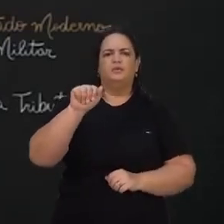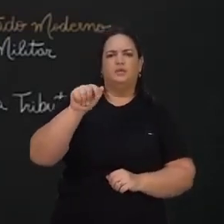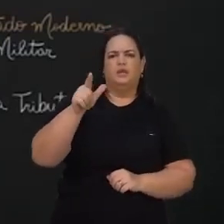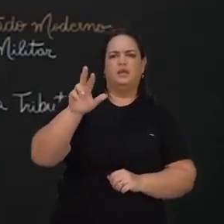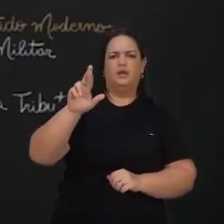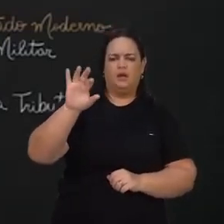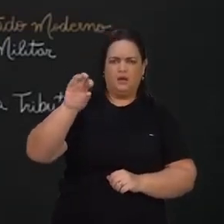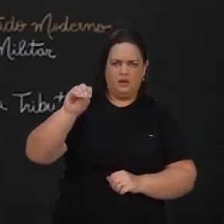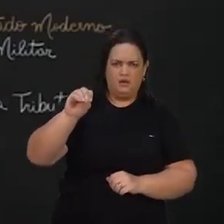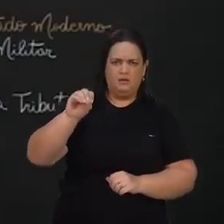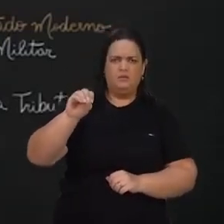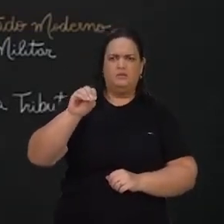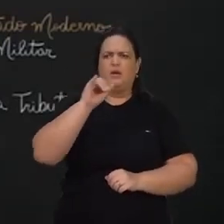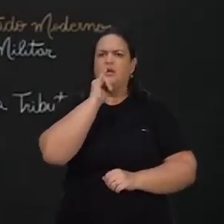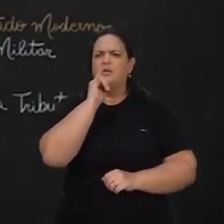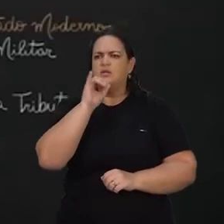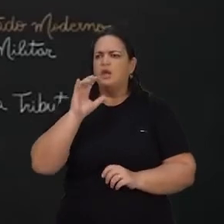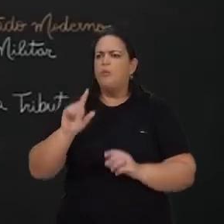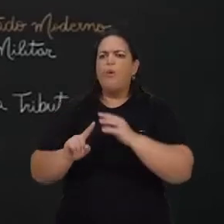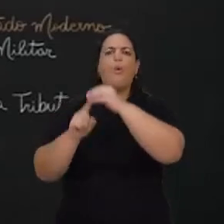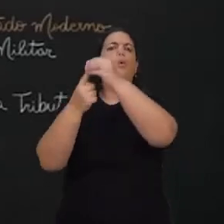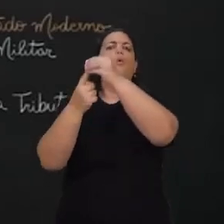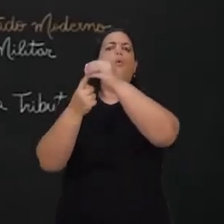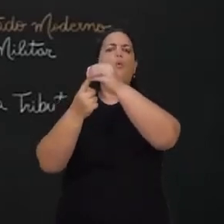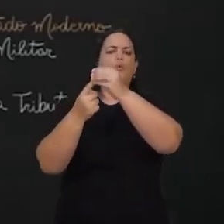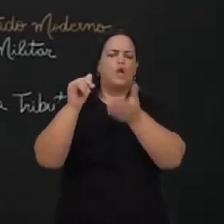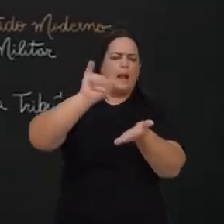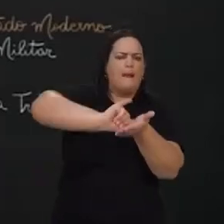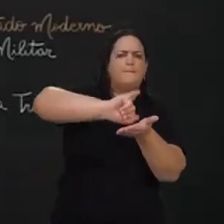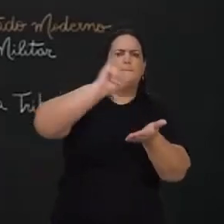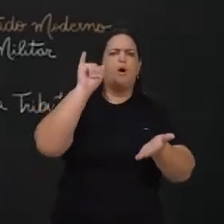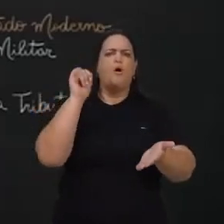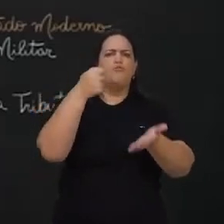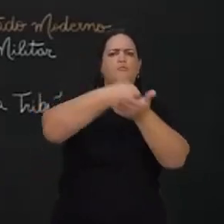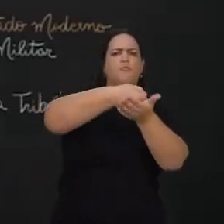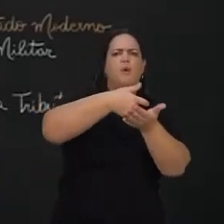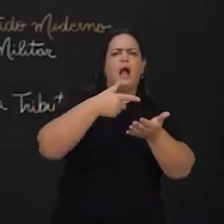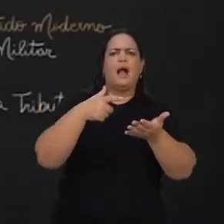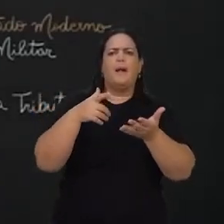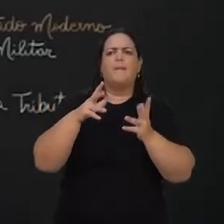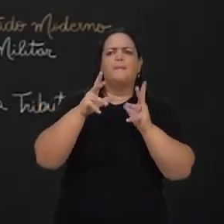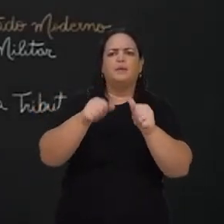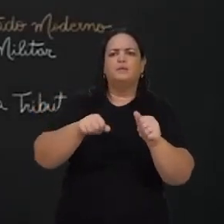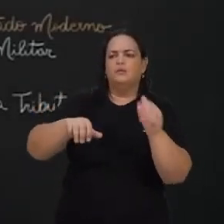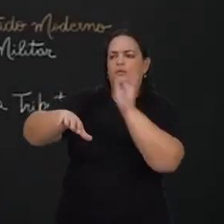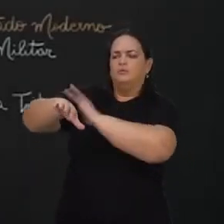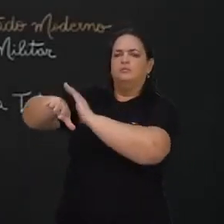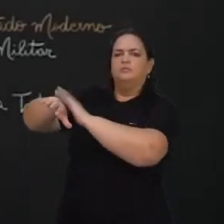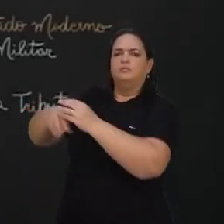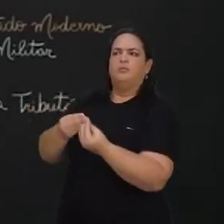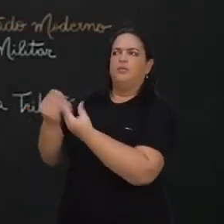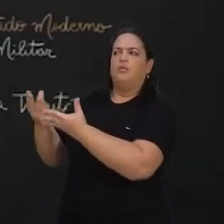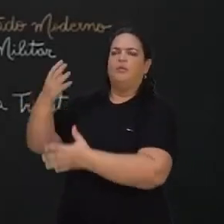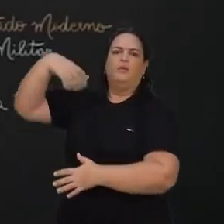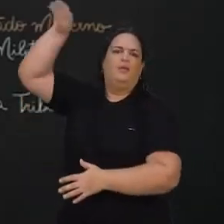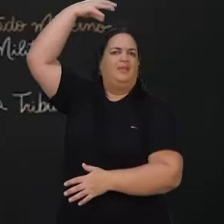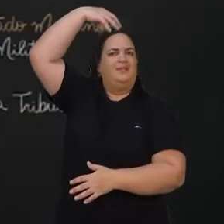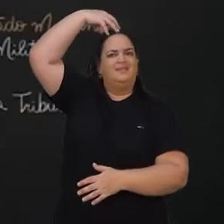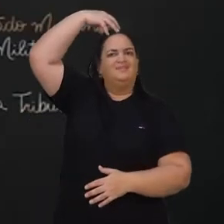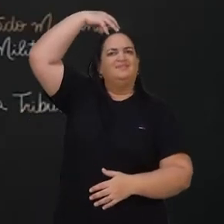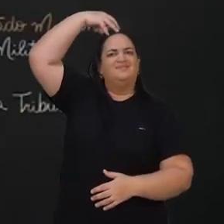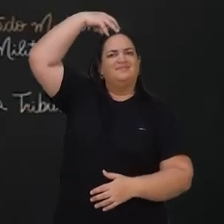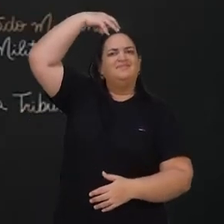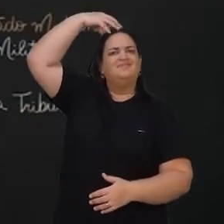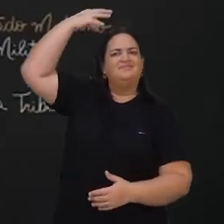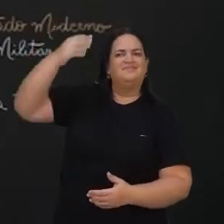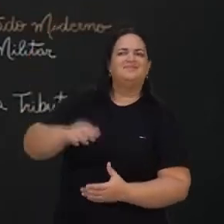a unificação dos tributos e dos impostos, que foi outra coisa que favoreceu a burguesia. O rei ele unificava os